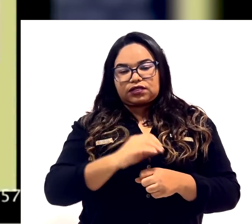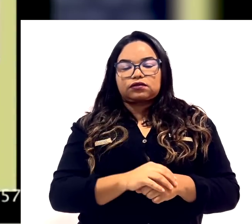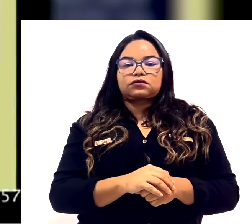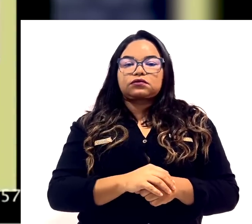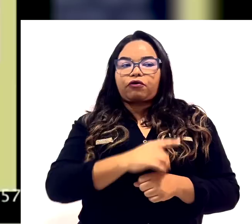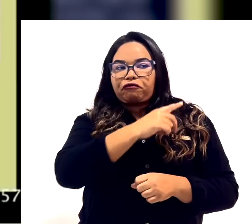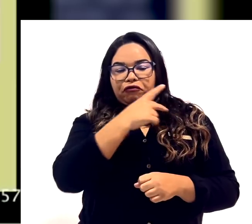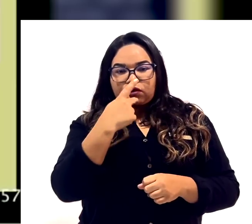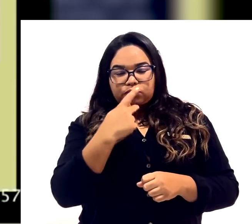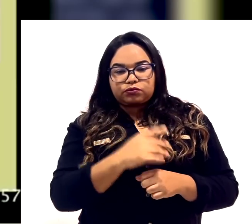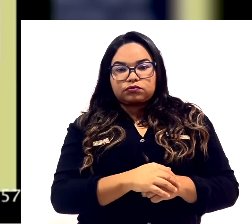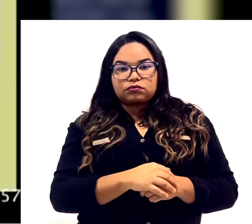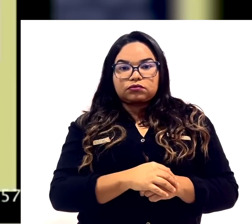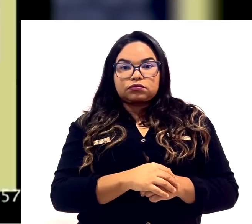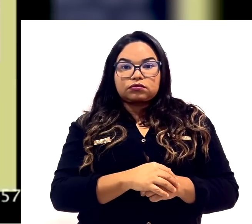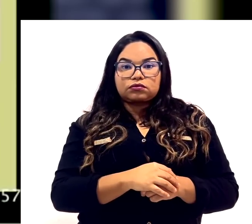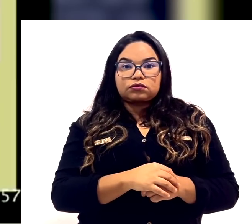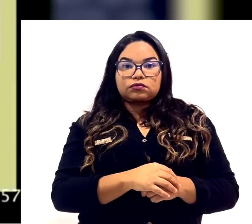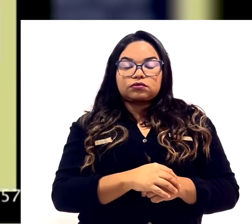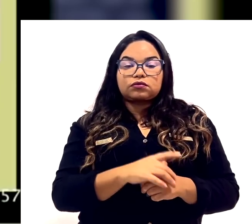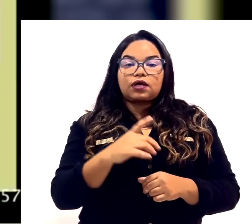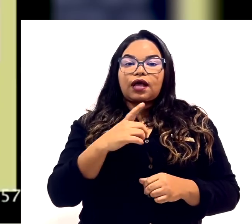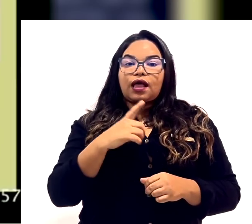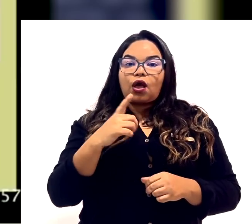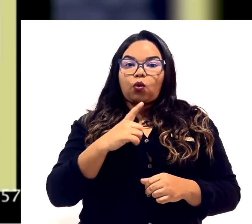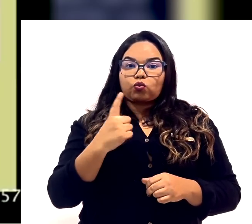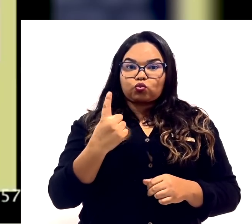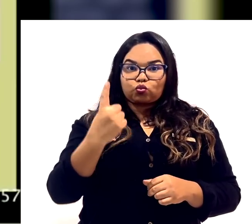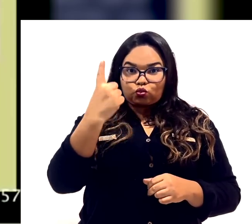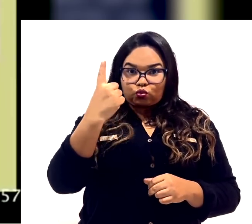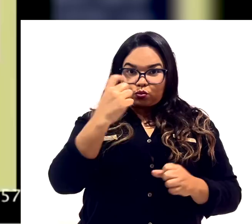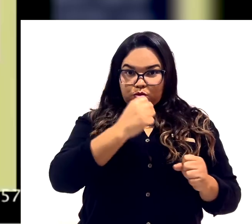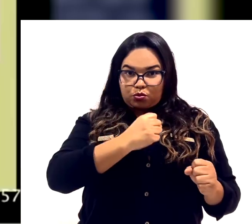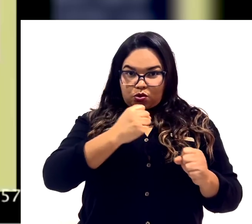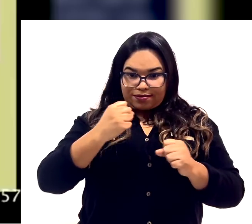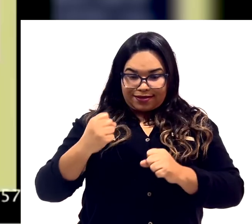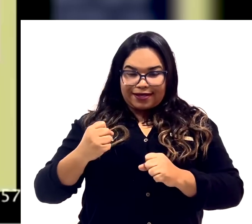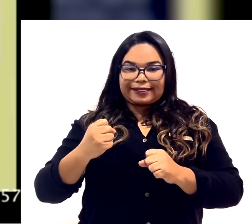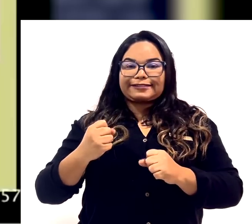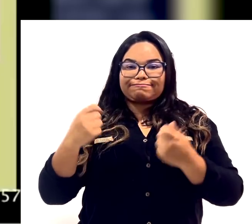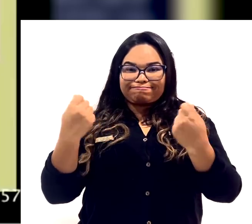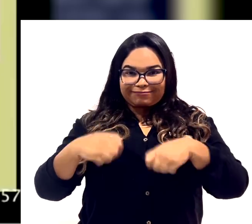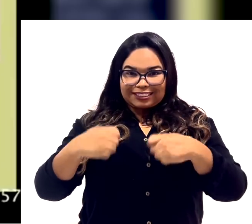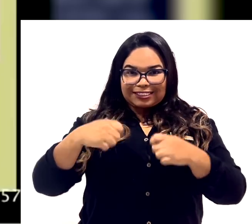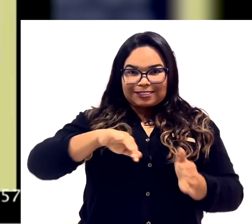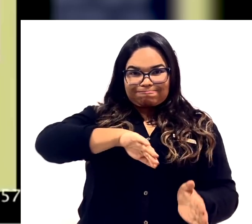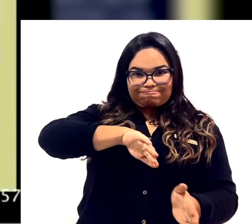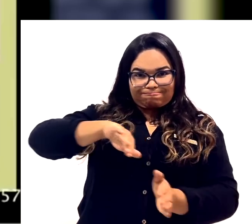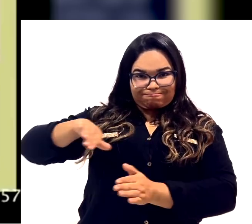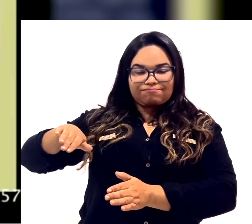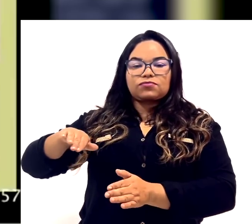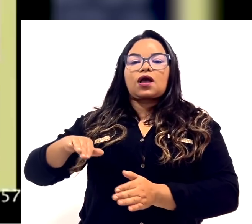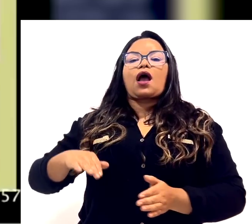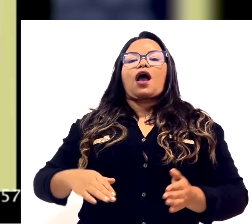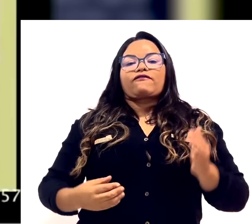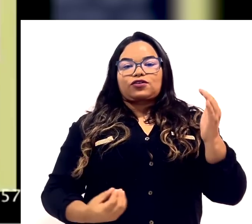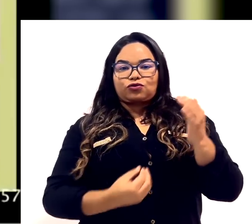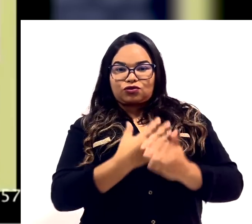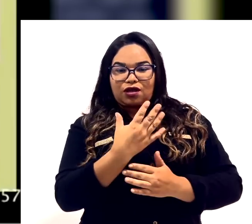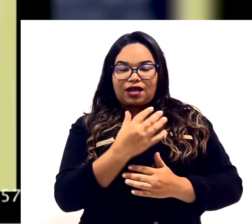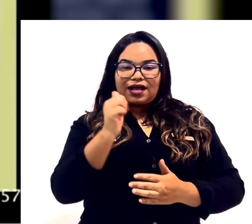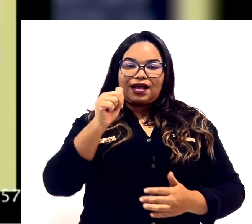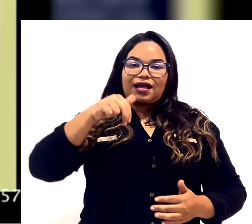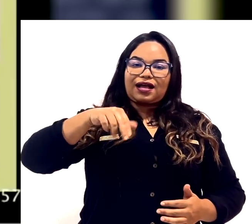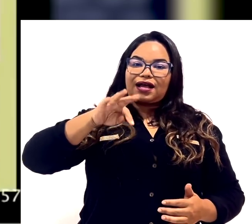há somente um que impede agora até que seja tirado do caminho, que é quando o Império Romano é tirado do caminho, então ele virá, o